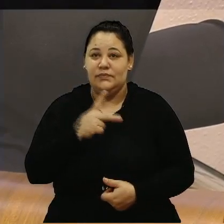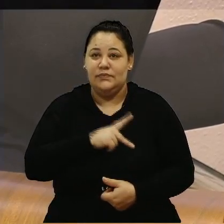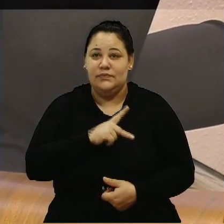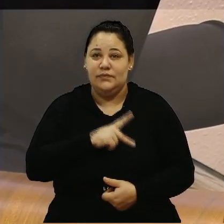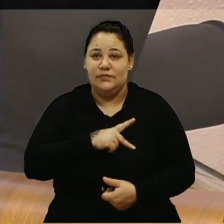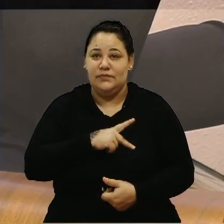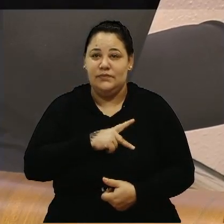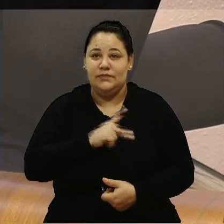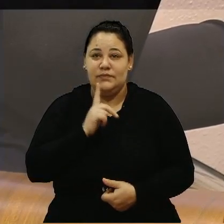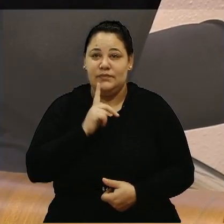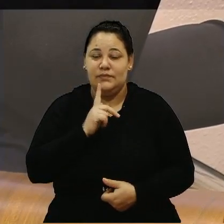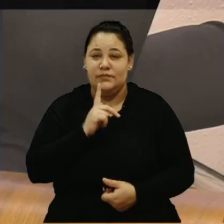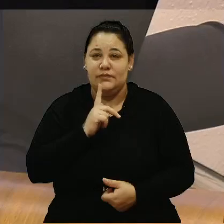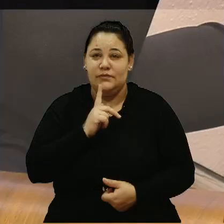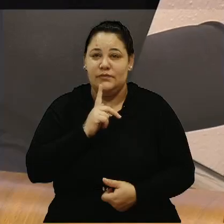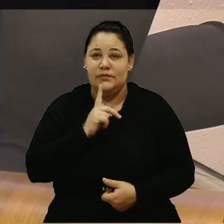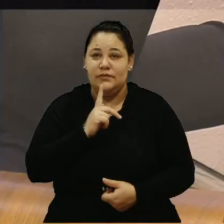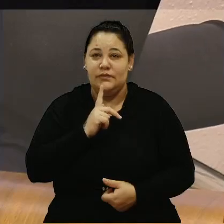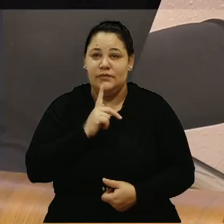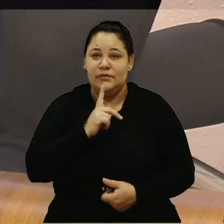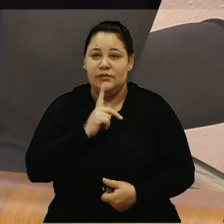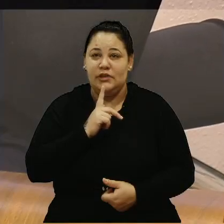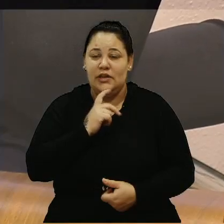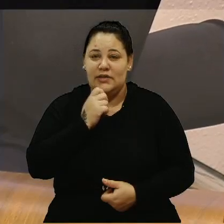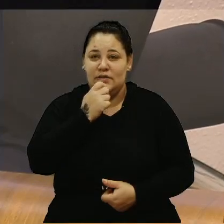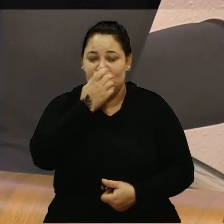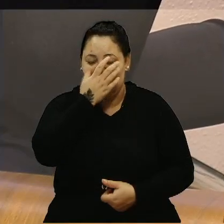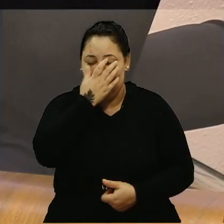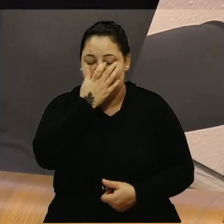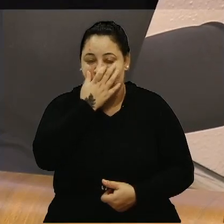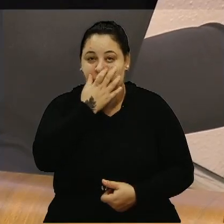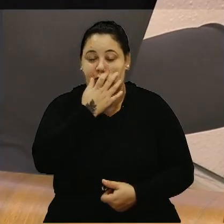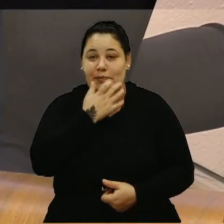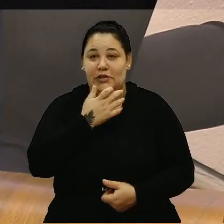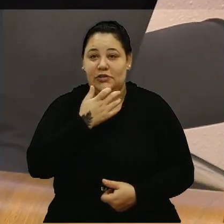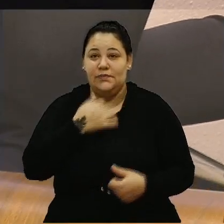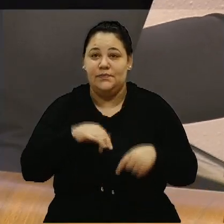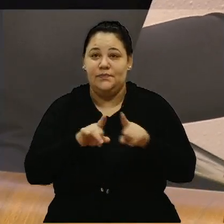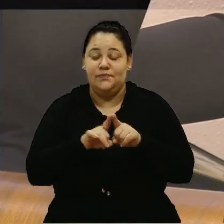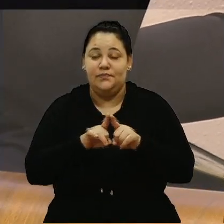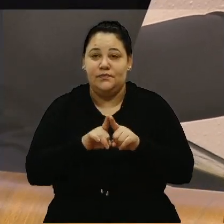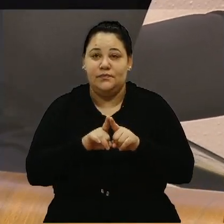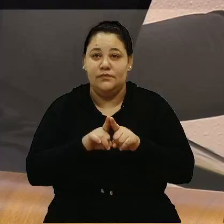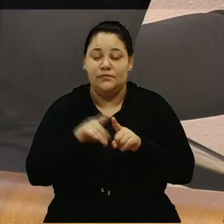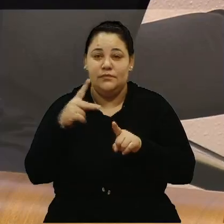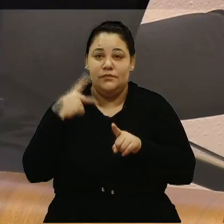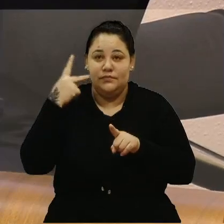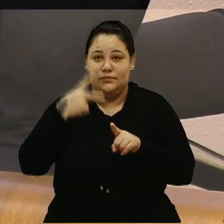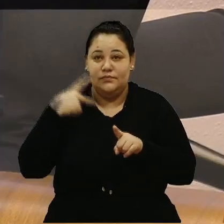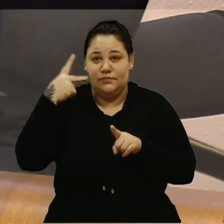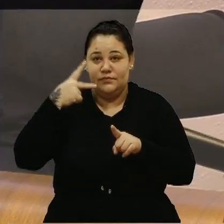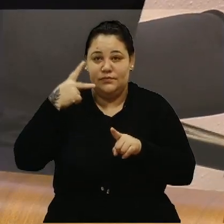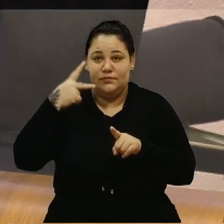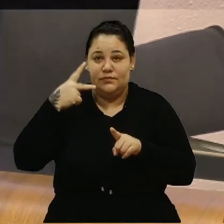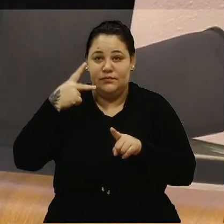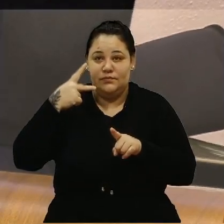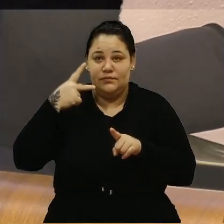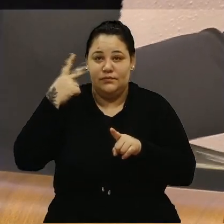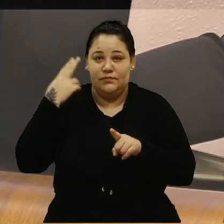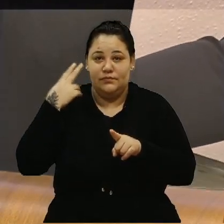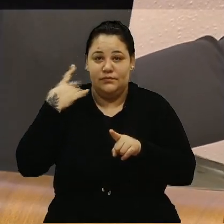Andressa Marques, segunda vice-presidente, vereador Alexandre Bortolus, primeiro secretário, e vereadora Andressa